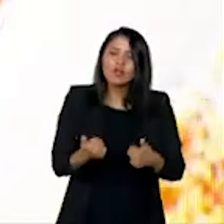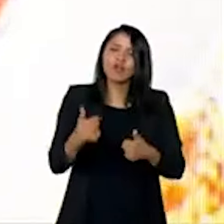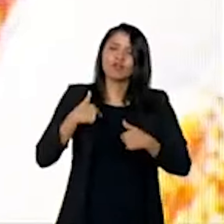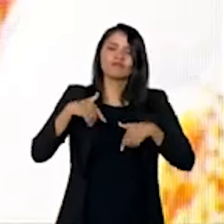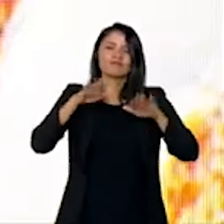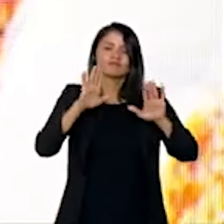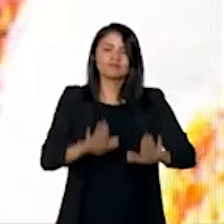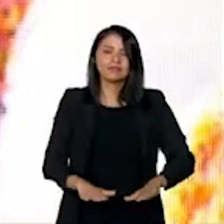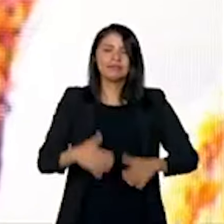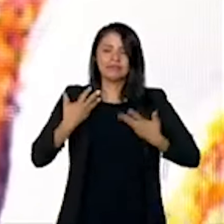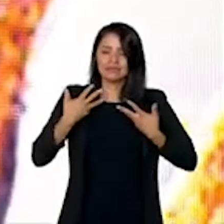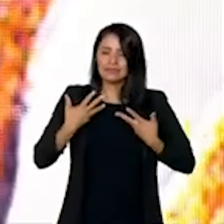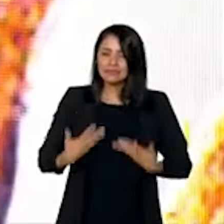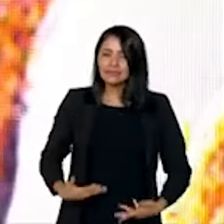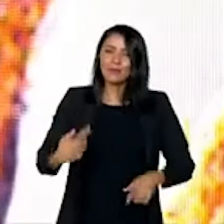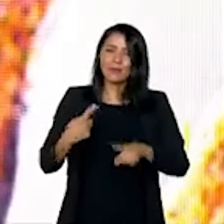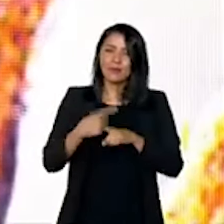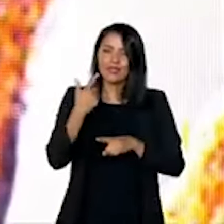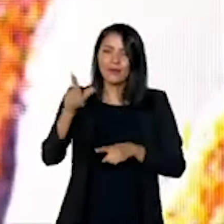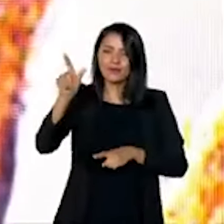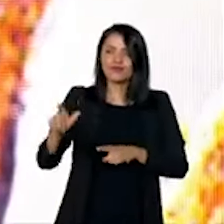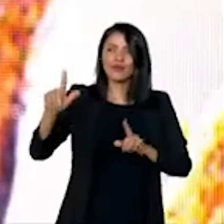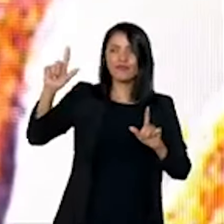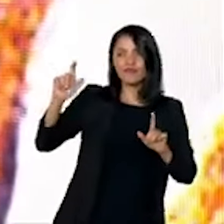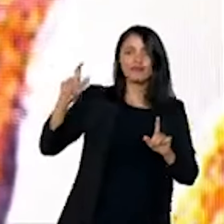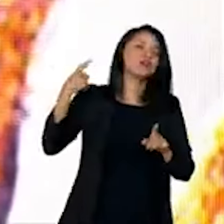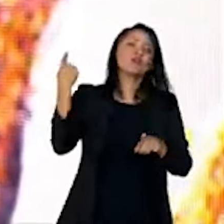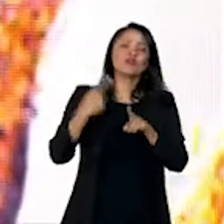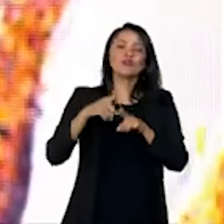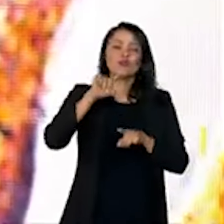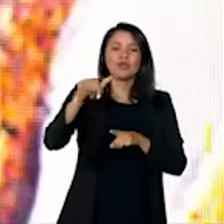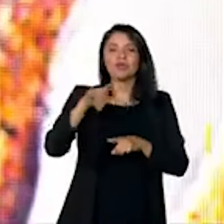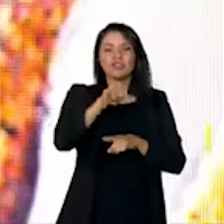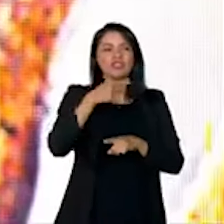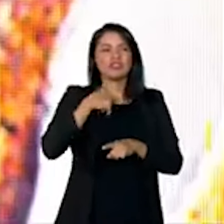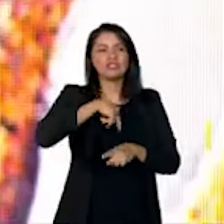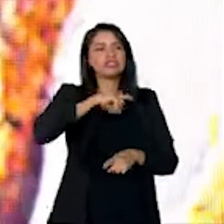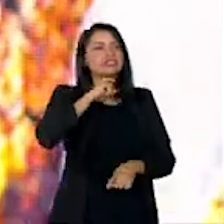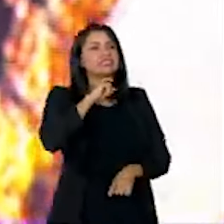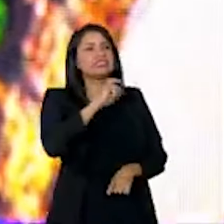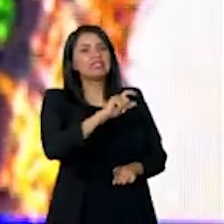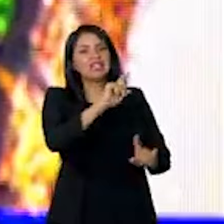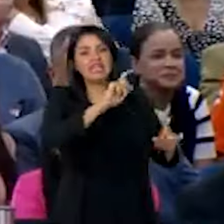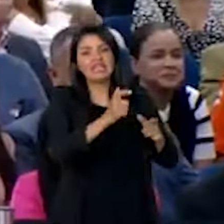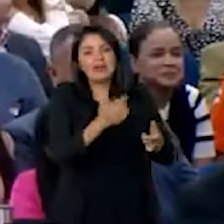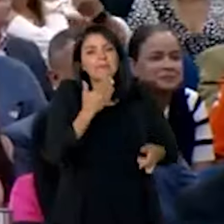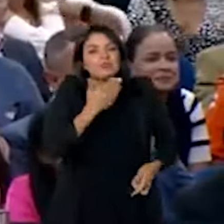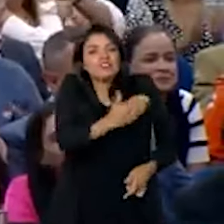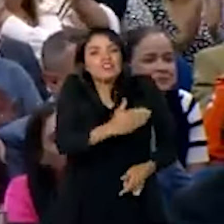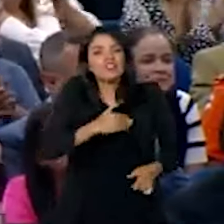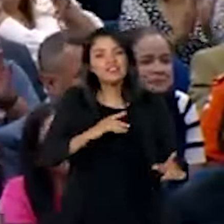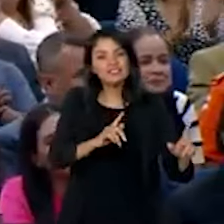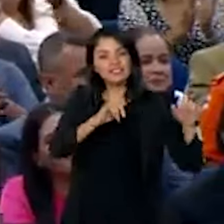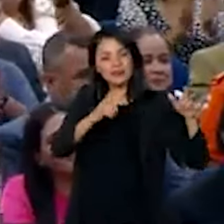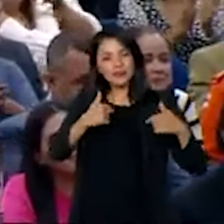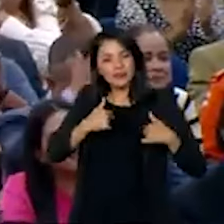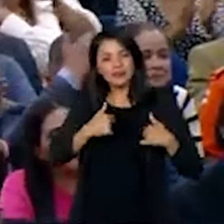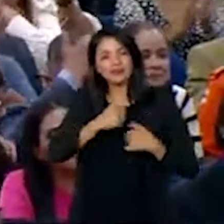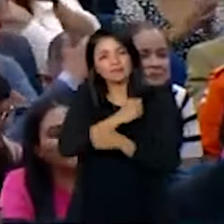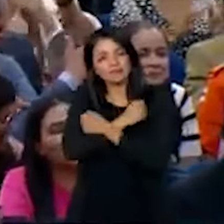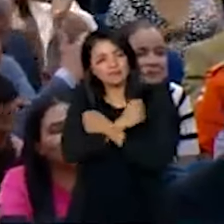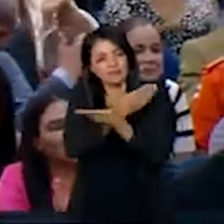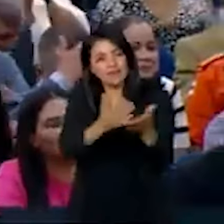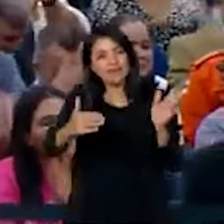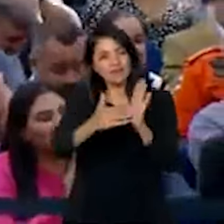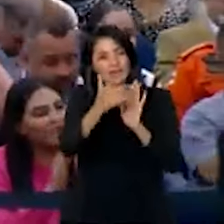ficar cansado porque alguém tira selfie do que o dia que ninguém pedir para tirar uma selfie comigo. Então, um abraço, gente,